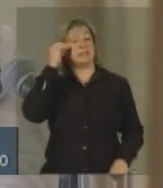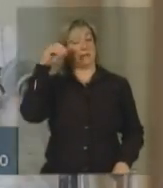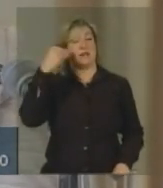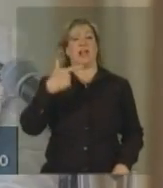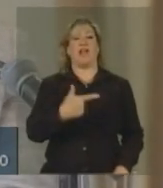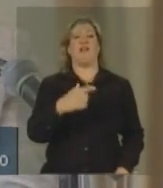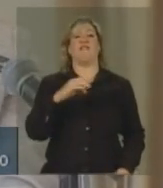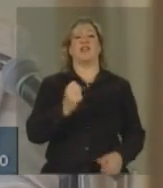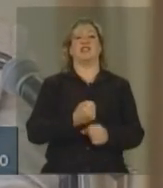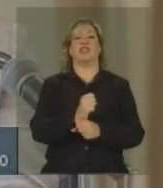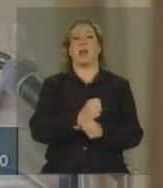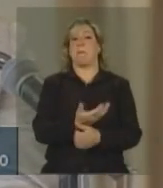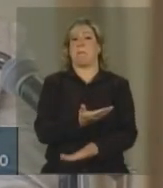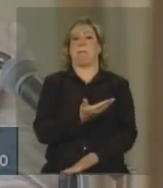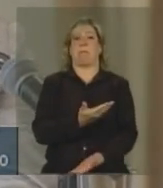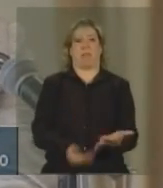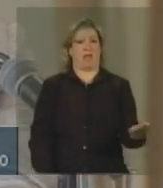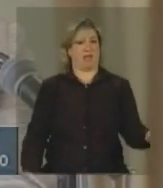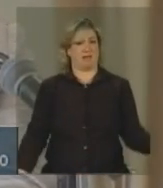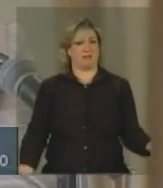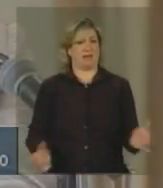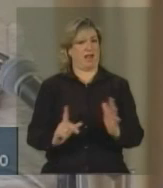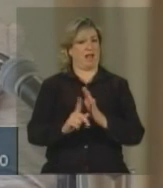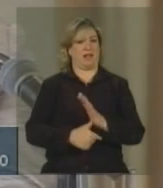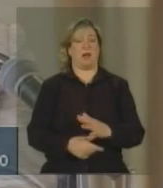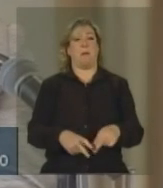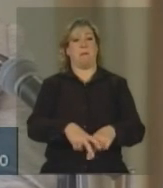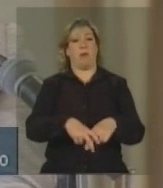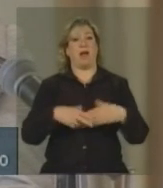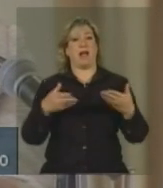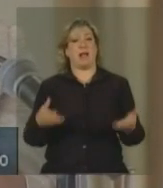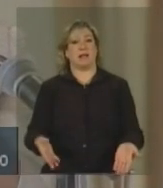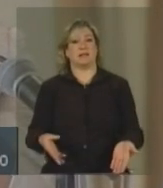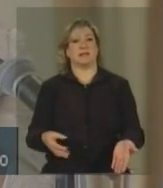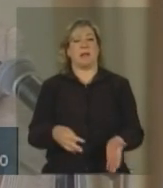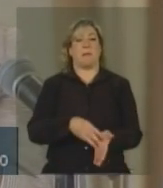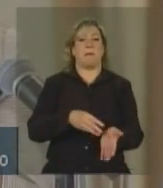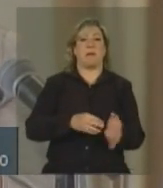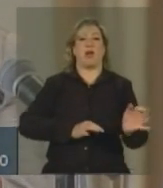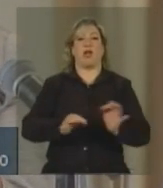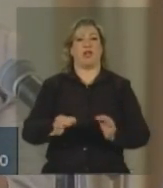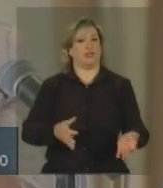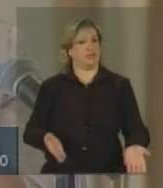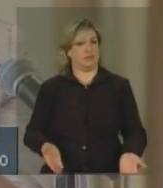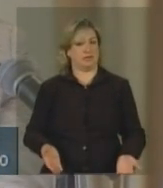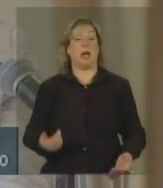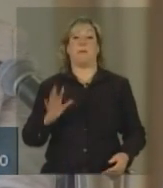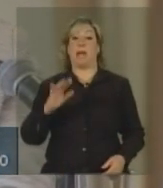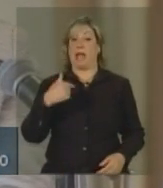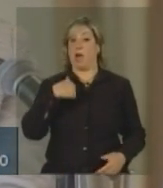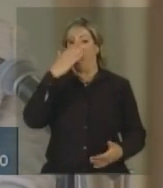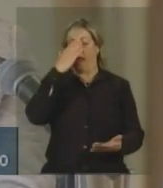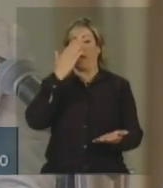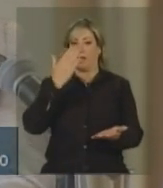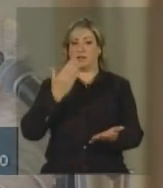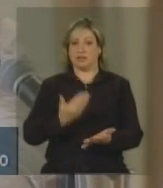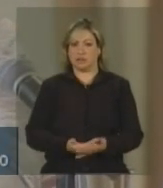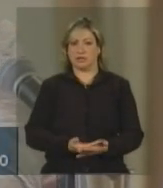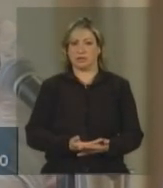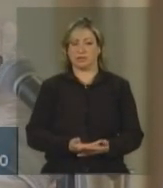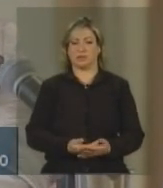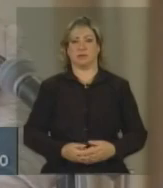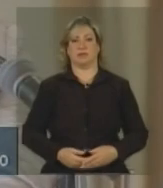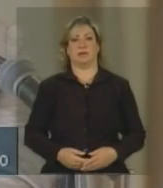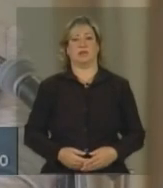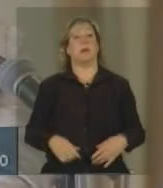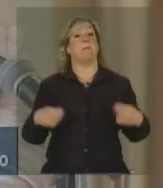perdidas a respeito desse método de saída. Agora, eu acredito que vai